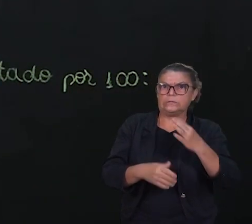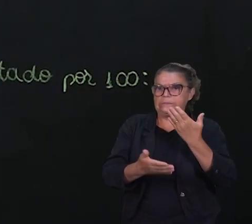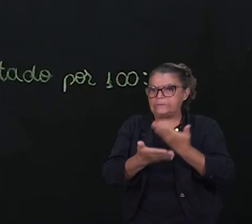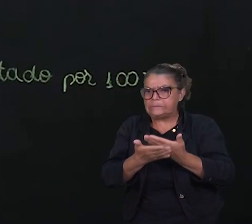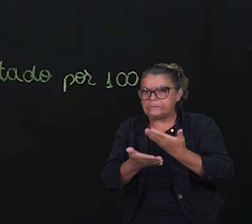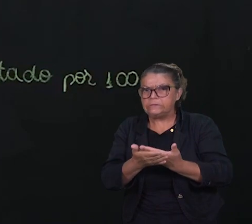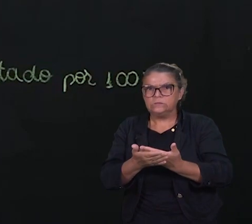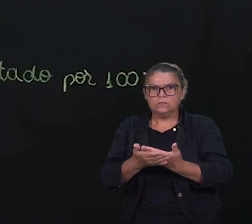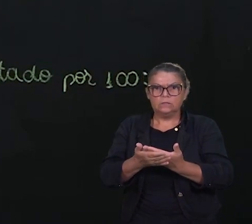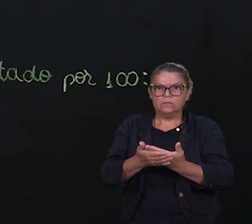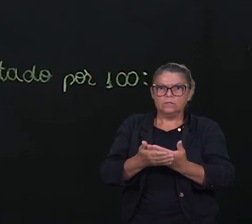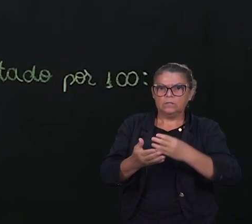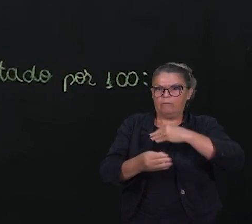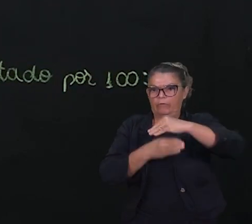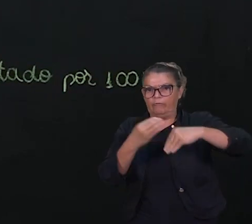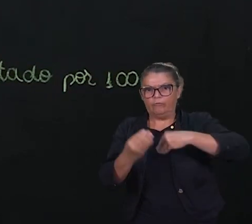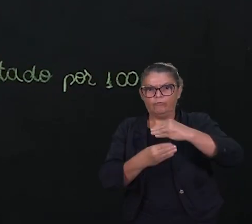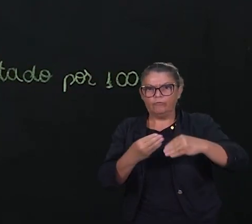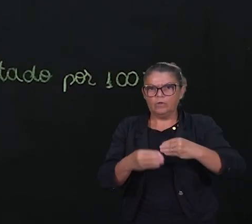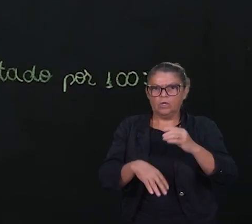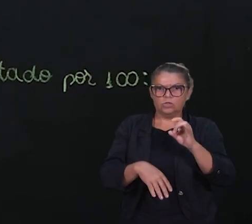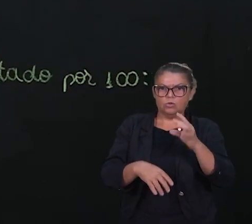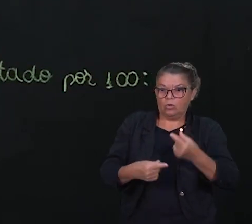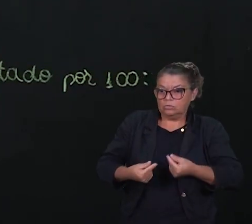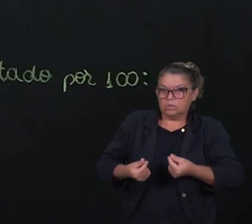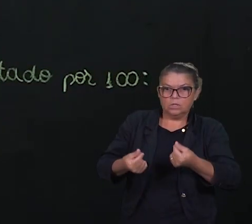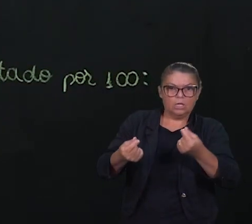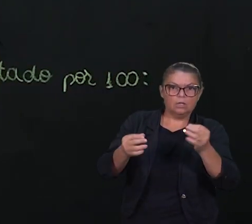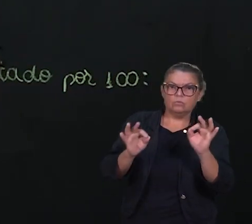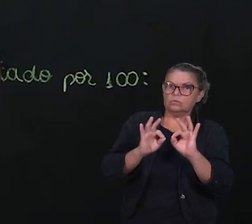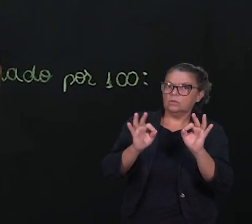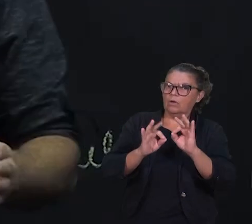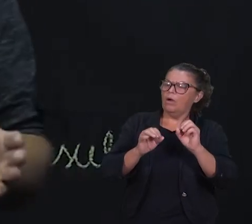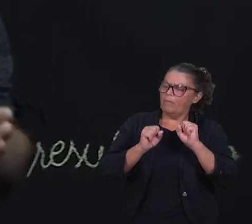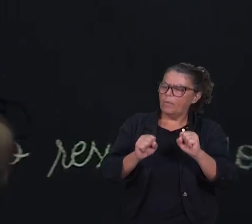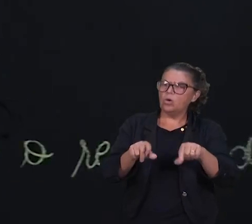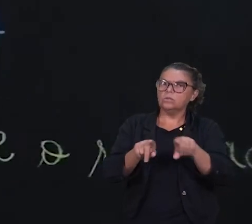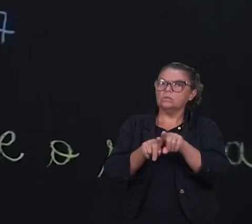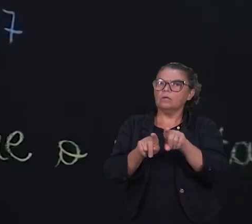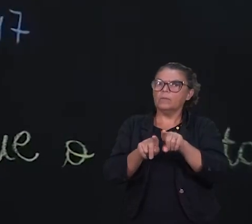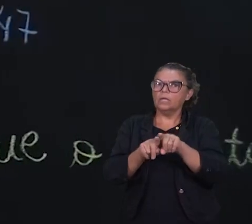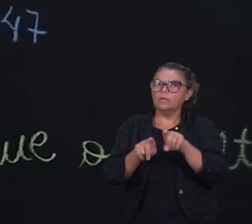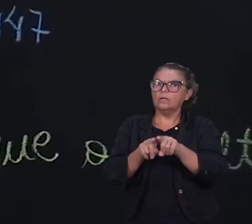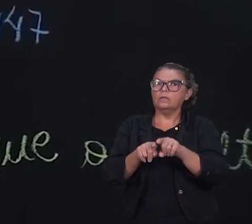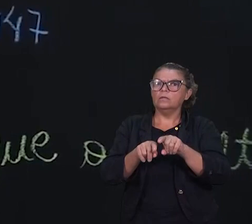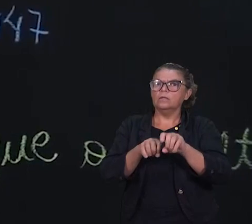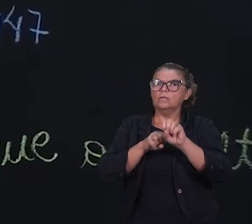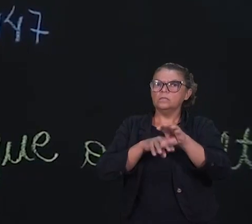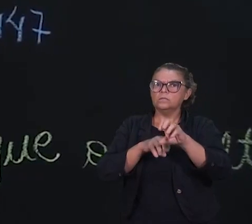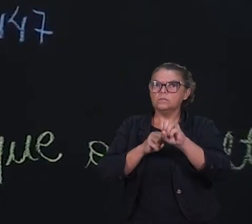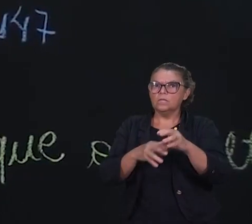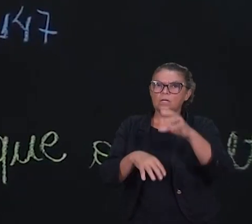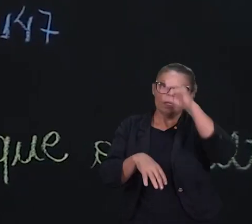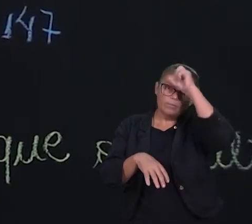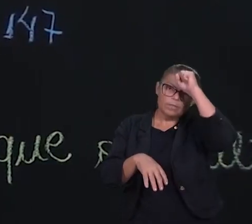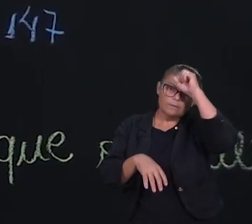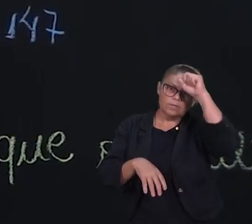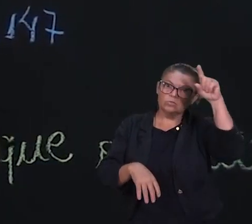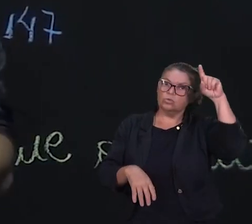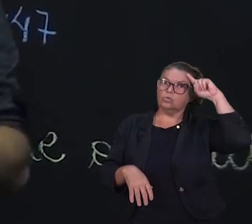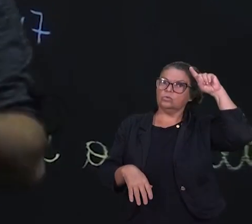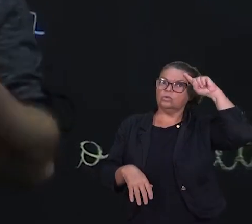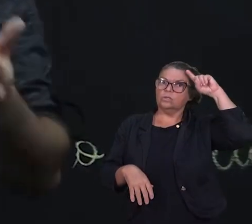porcentagem vai envolver somente operações financeiras. Eu posso trabalhar qualquer situação do nosso